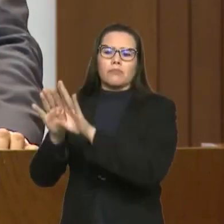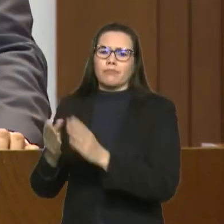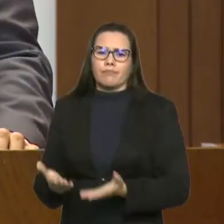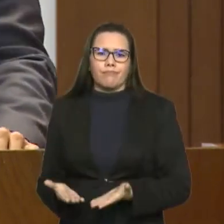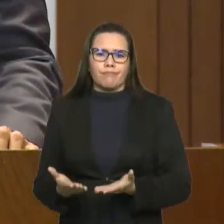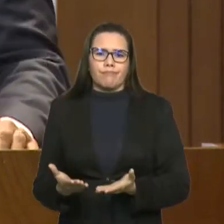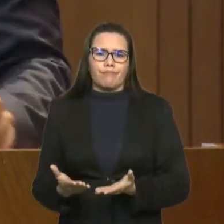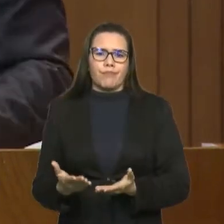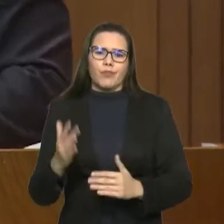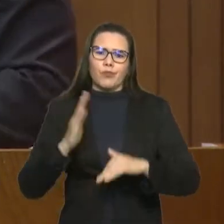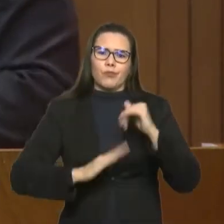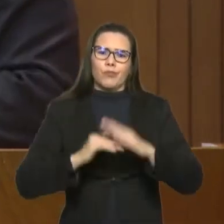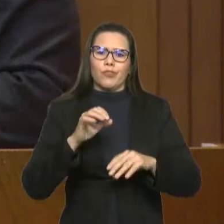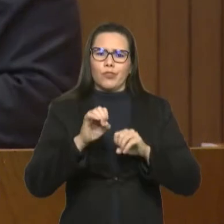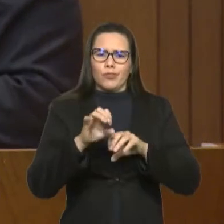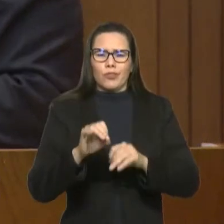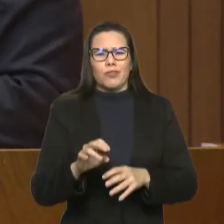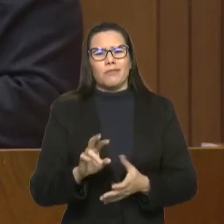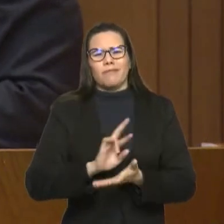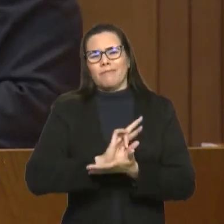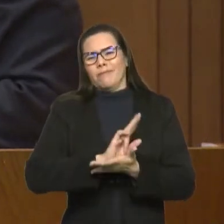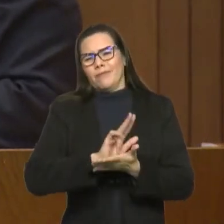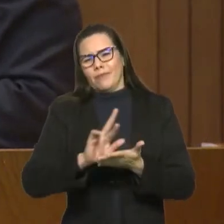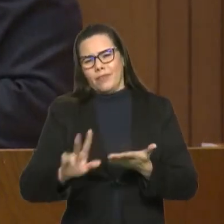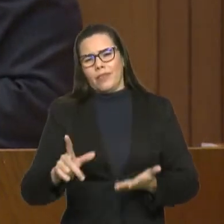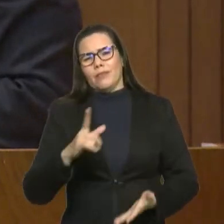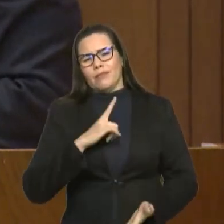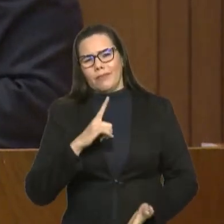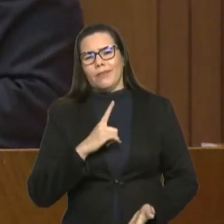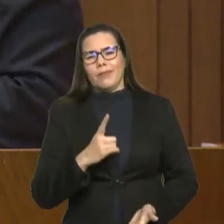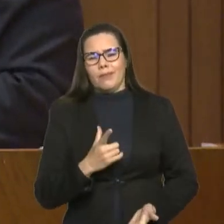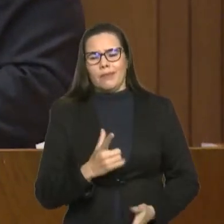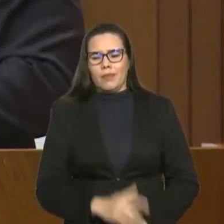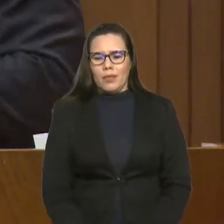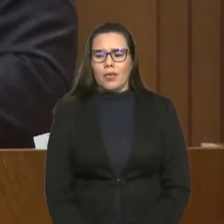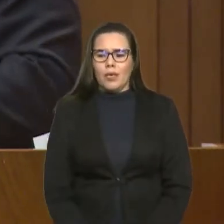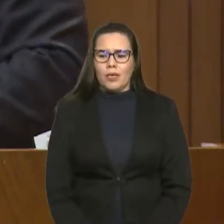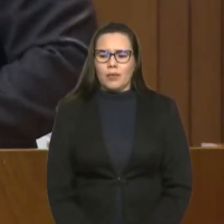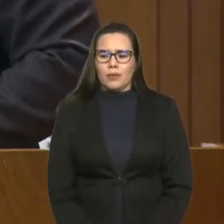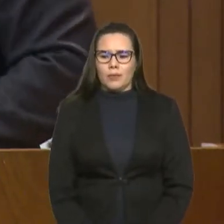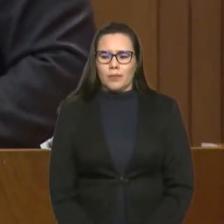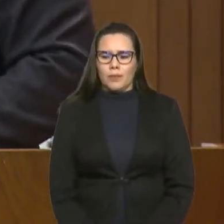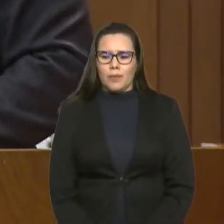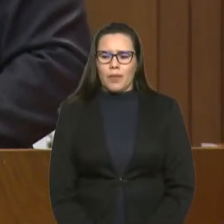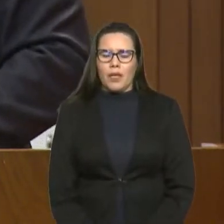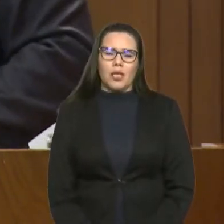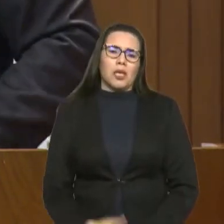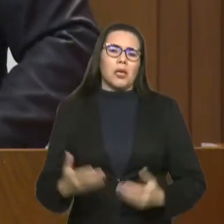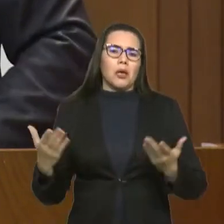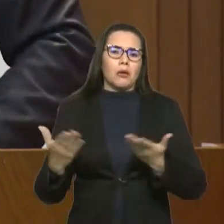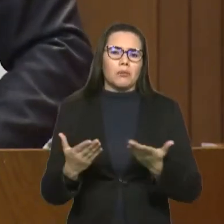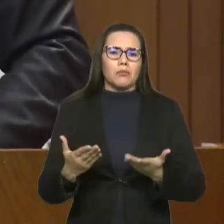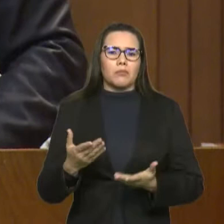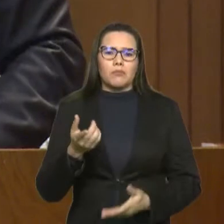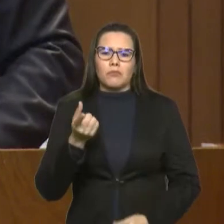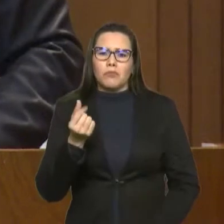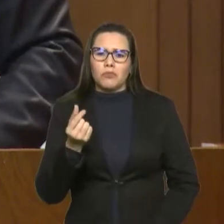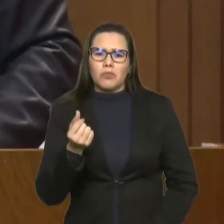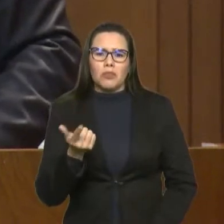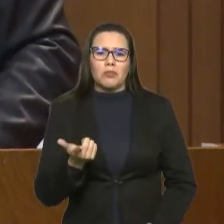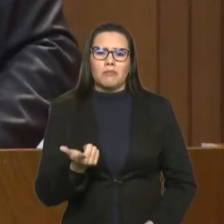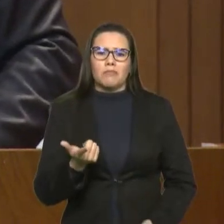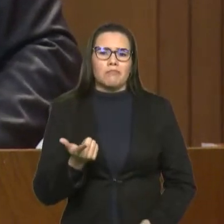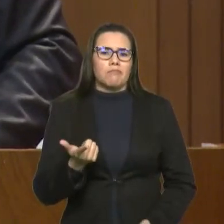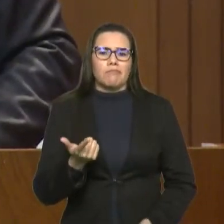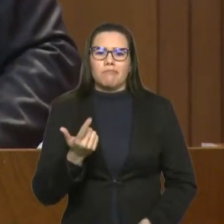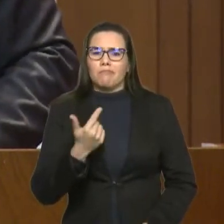educação. São dezenas de escolas que, até esse momento, não têm qualquer tipo de atenção